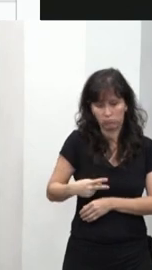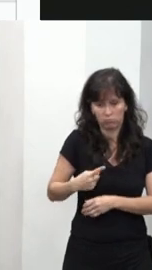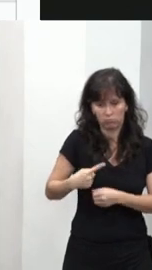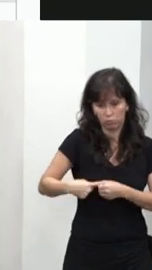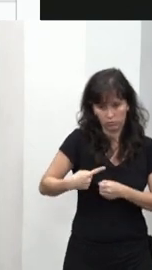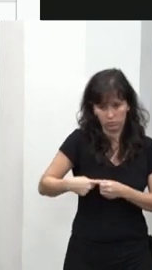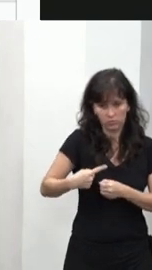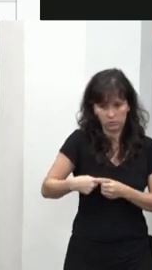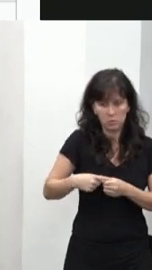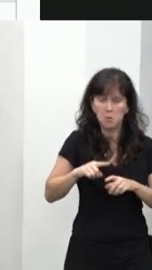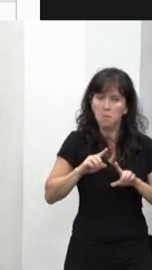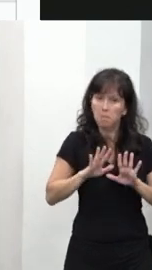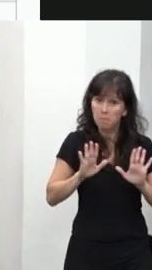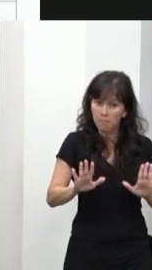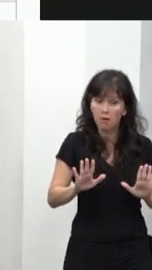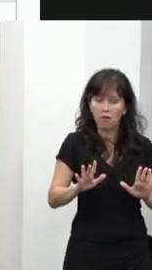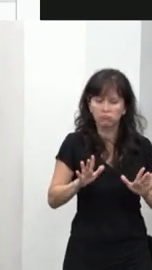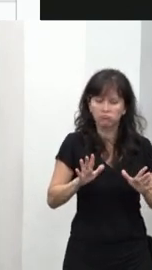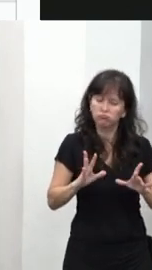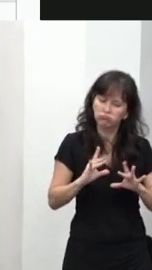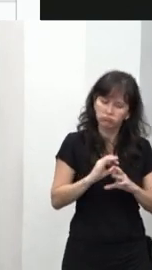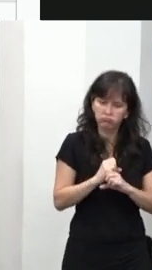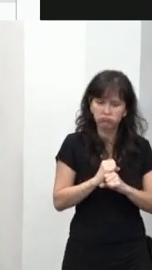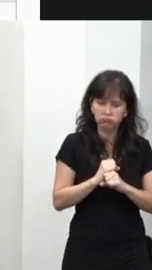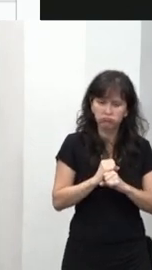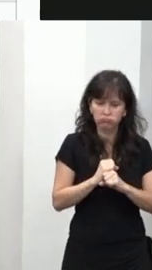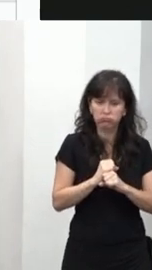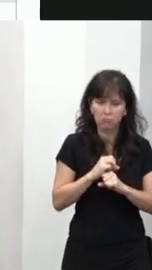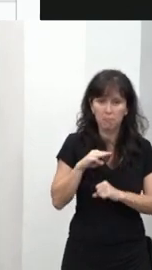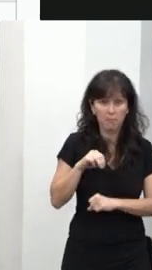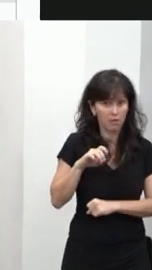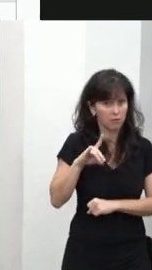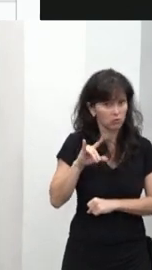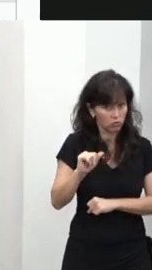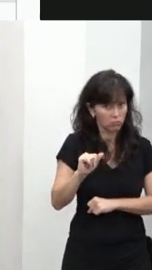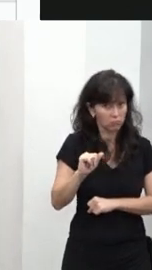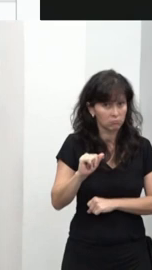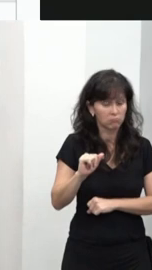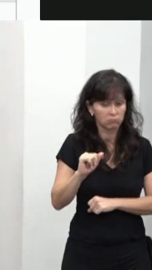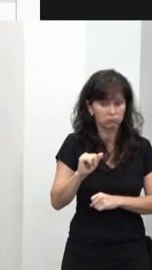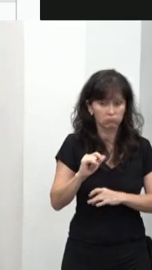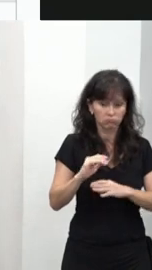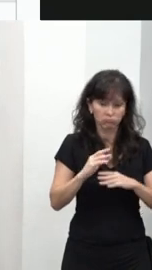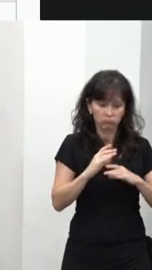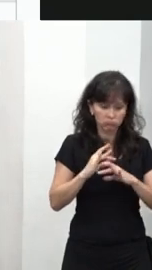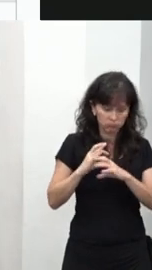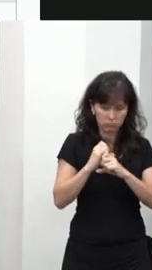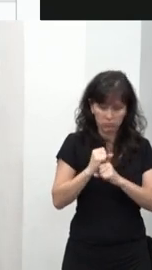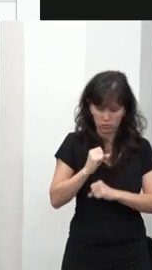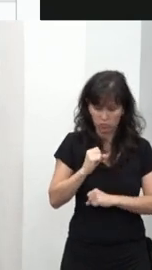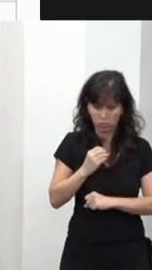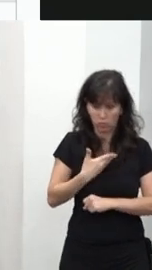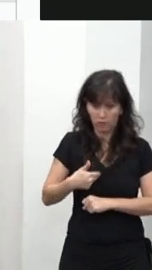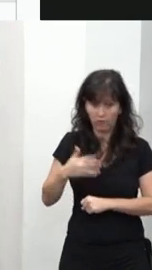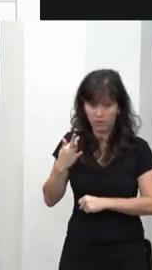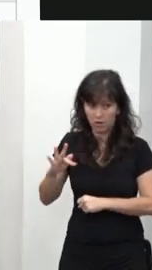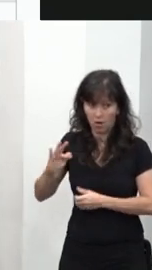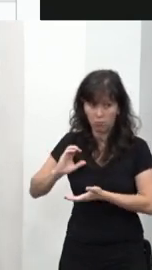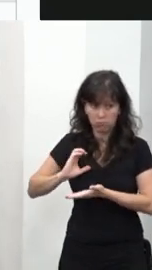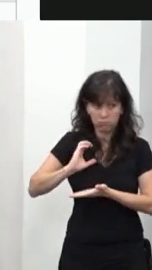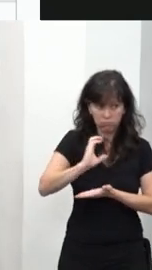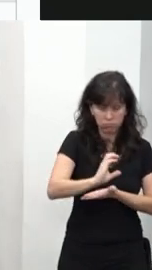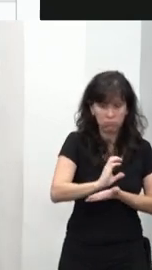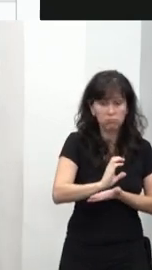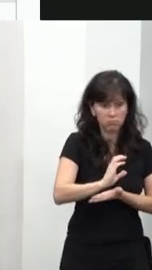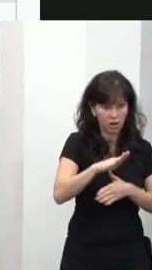média né esse recurso que tá vindo do governo federal cheguem muitos casos a ser superior recurso do ano inteiro da gestão